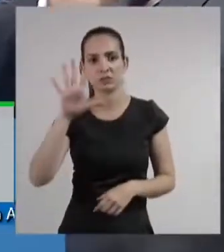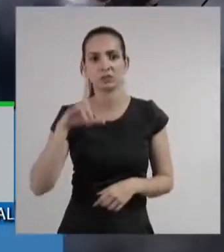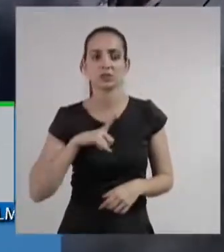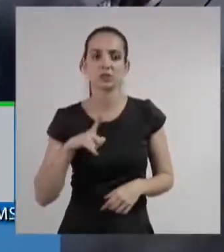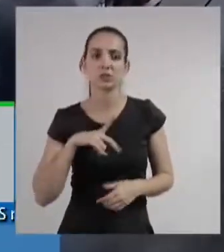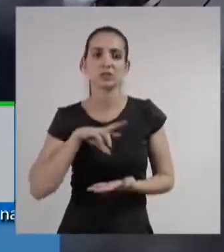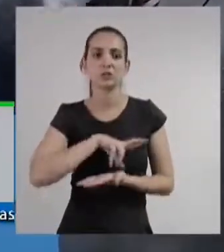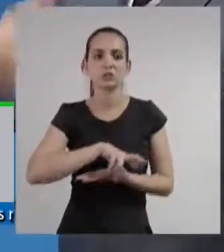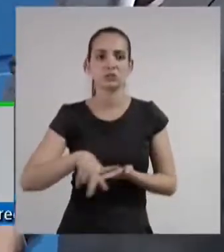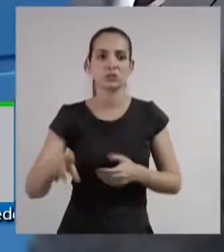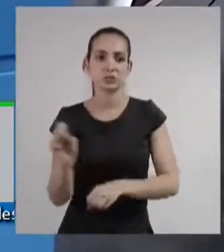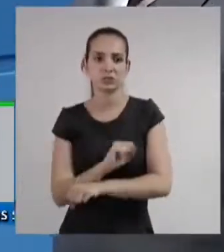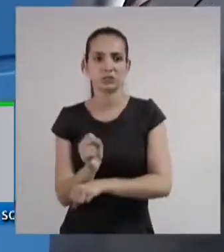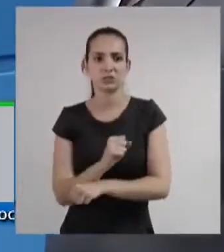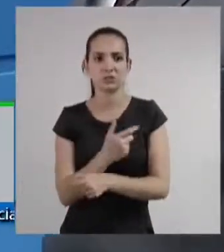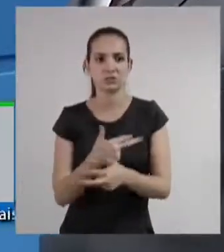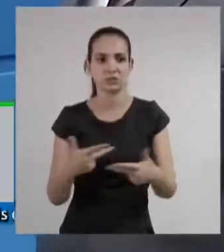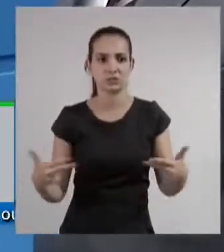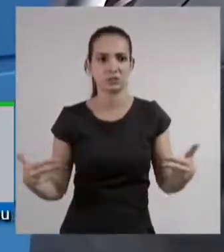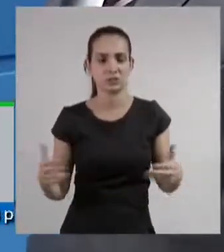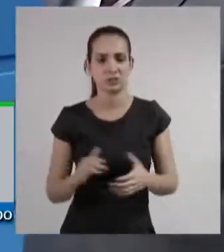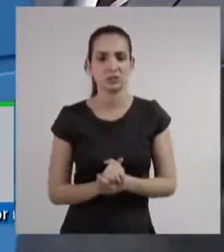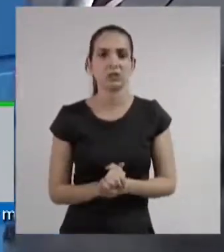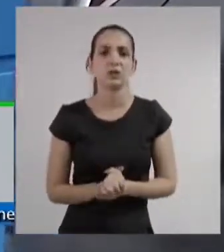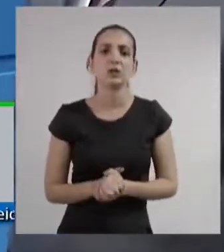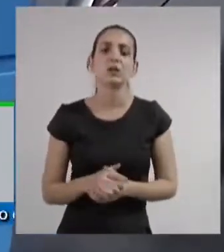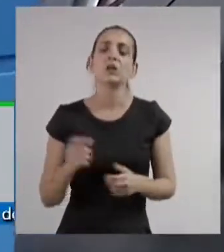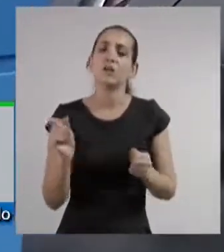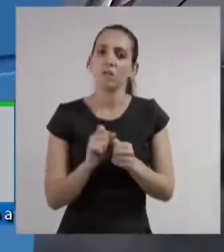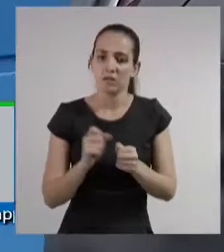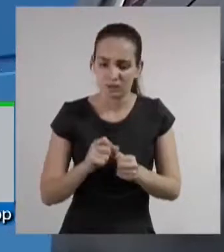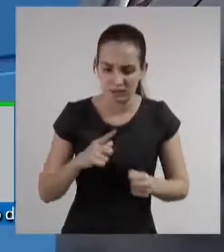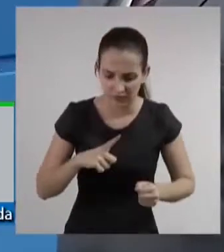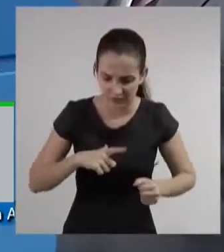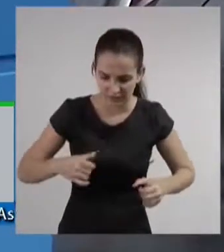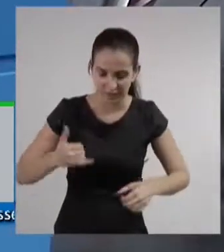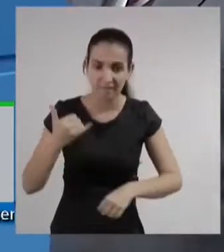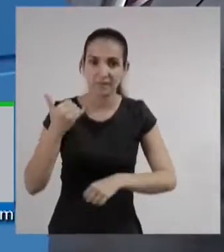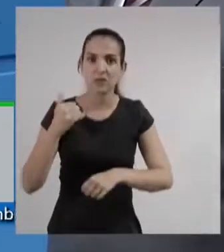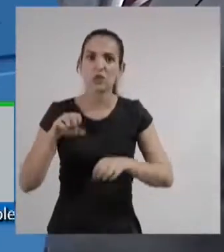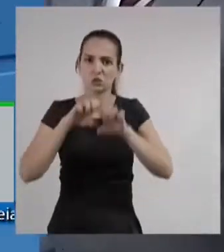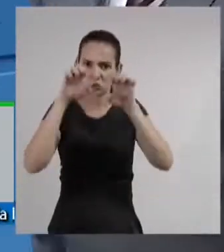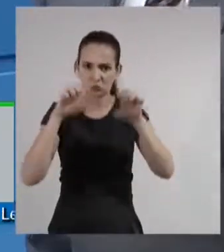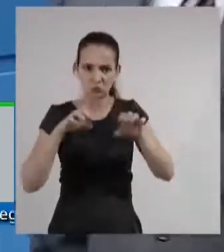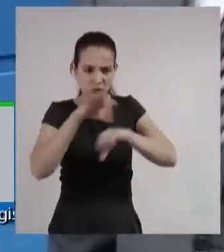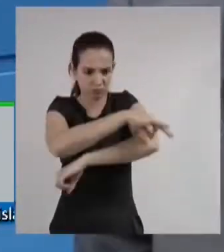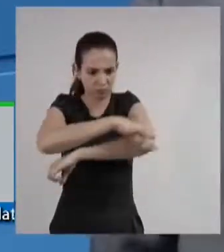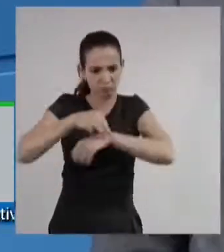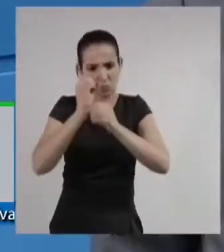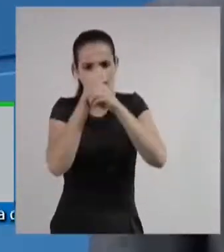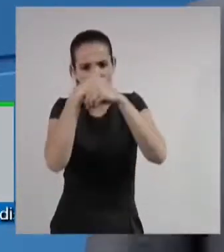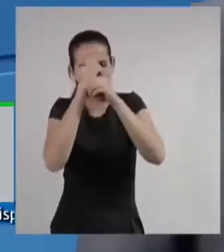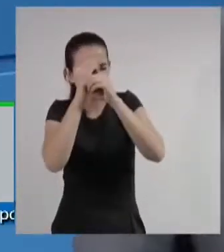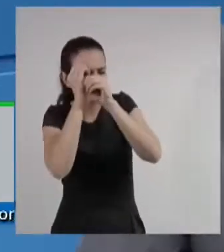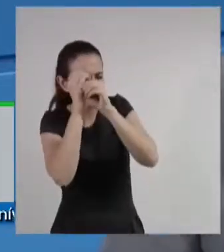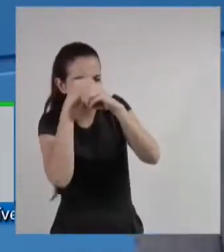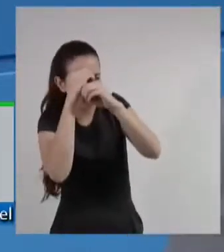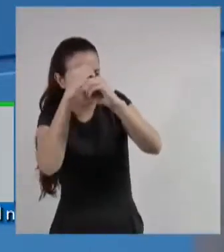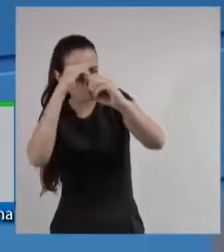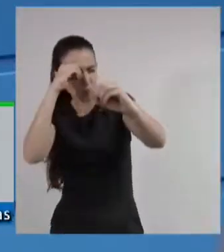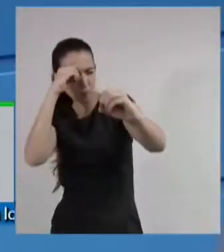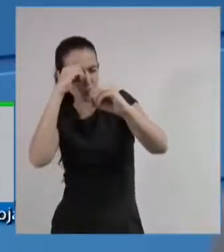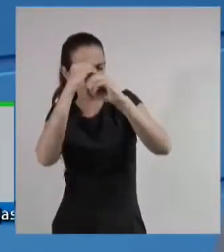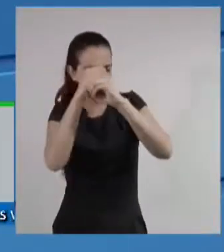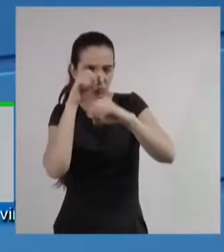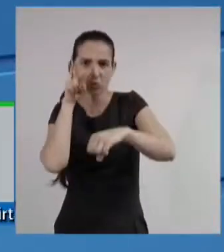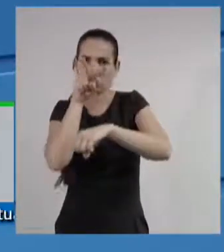específico para fazer isso, com topógrafo, com agrimensor, com pessoas experientes igual o